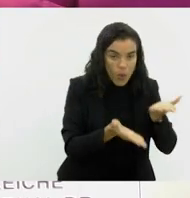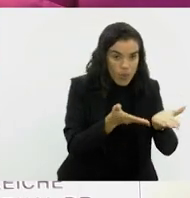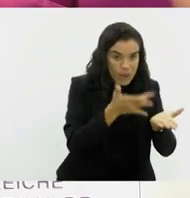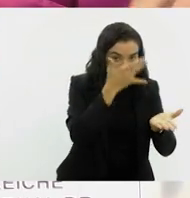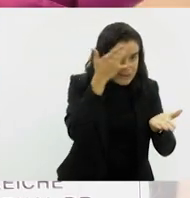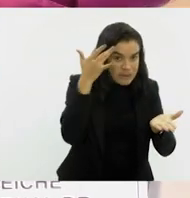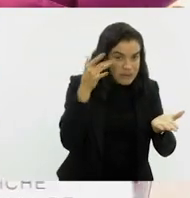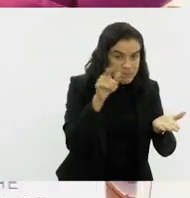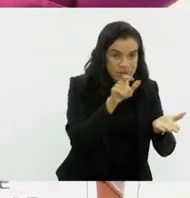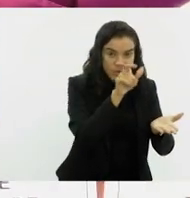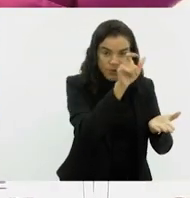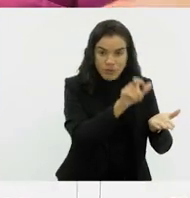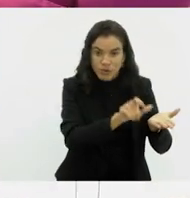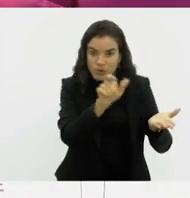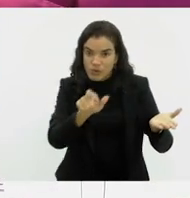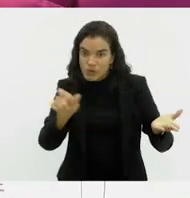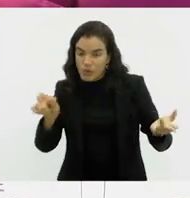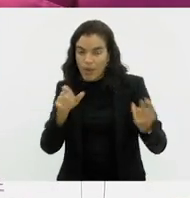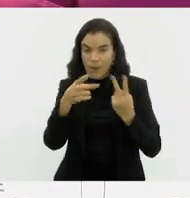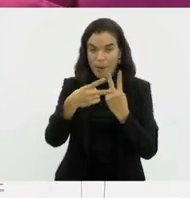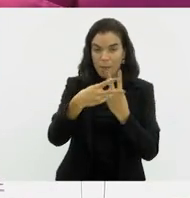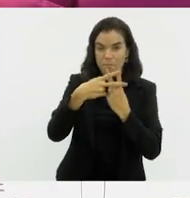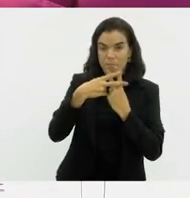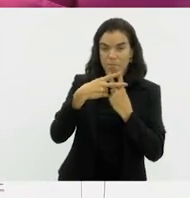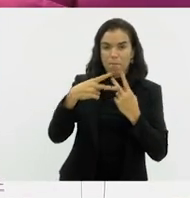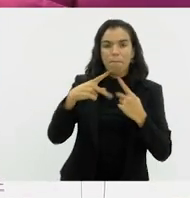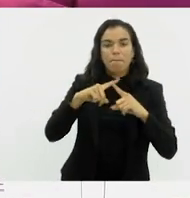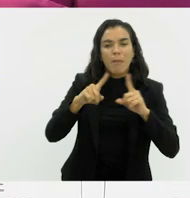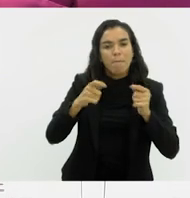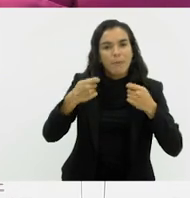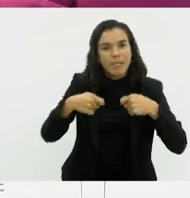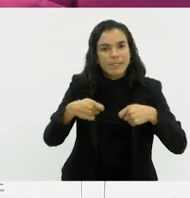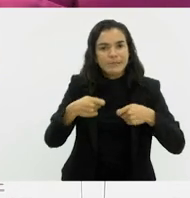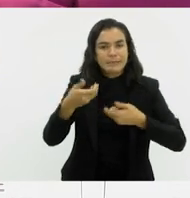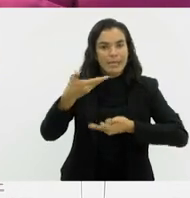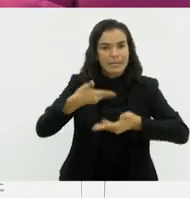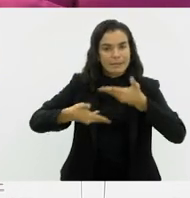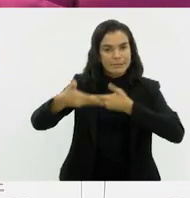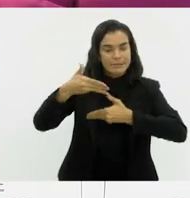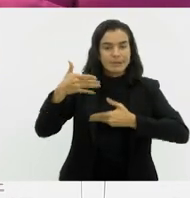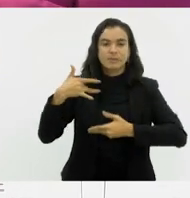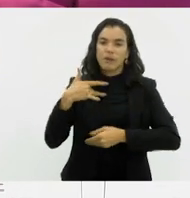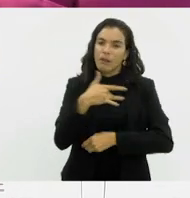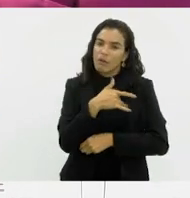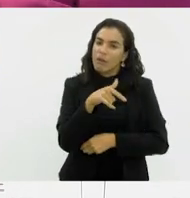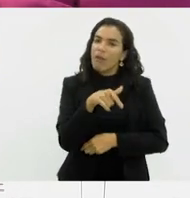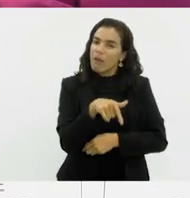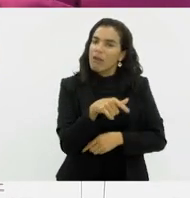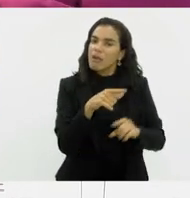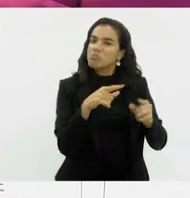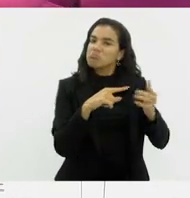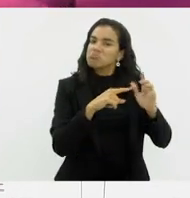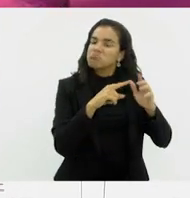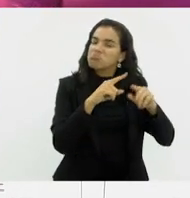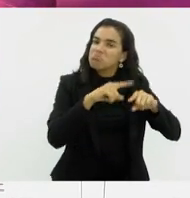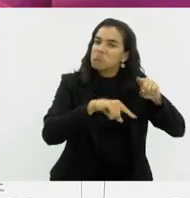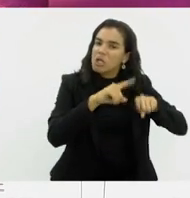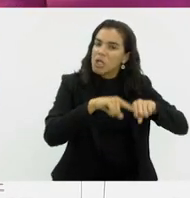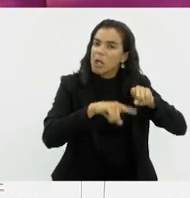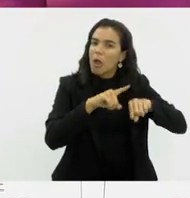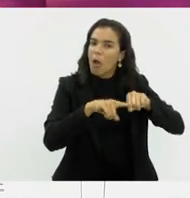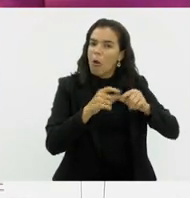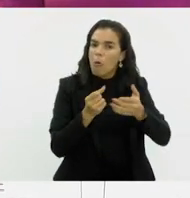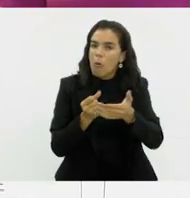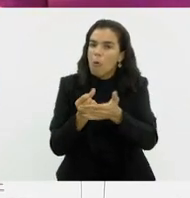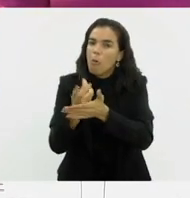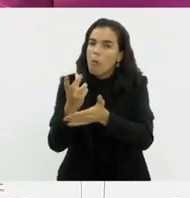da pessoa que estava privada de liberdade, mas que requeresse atenção à saúde, esses equipamentos seriam